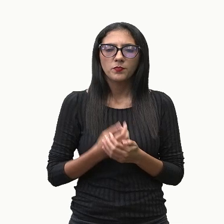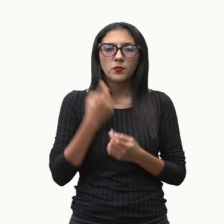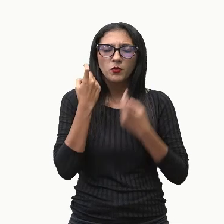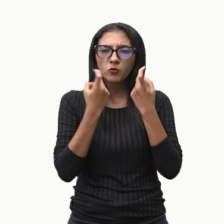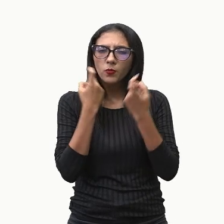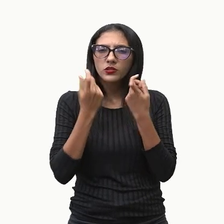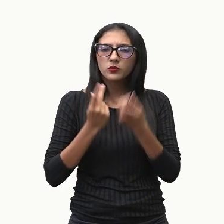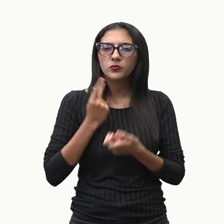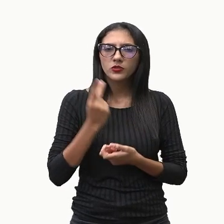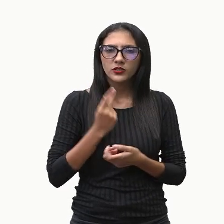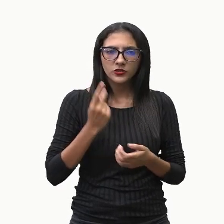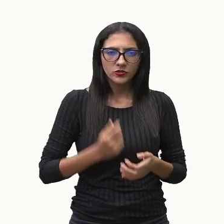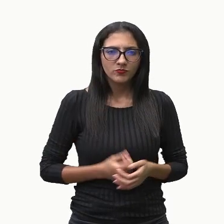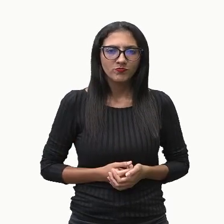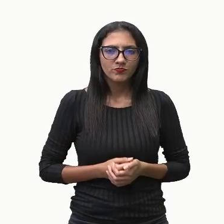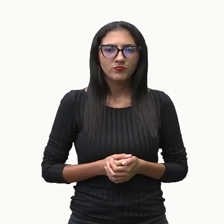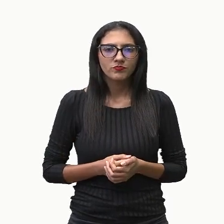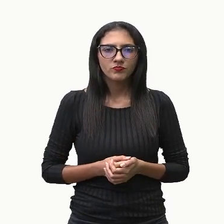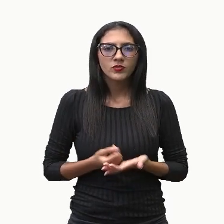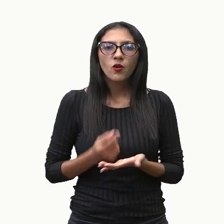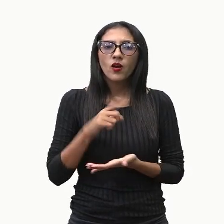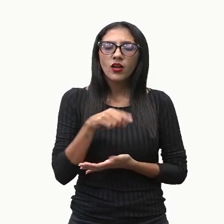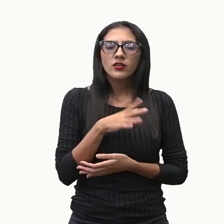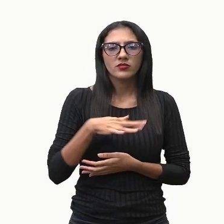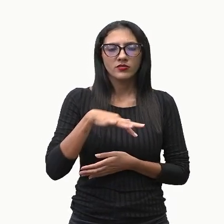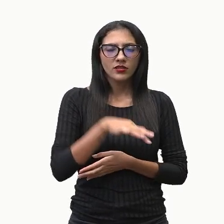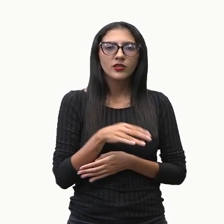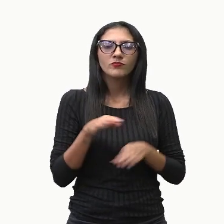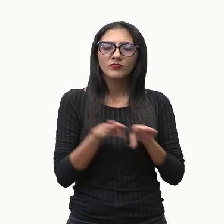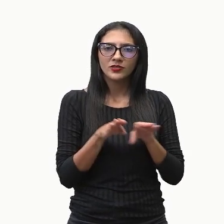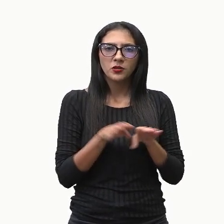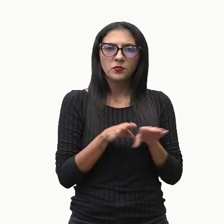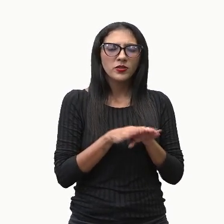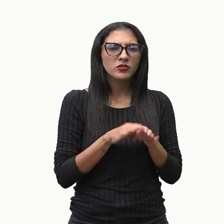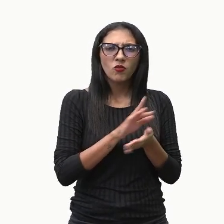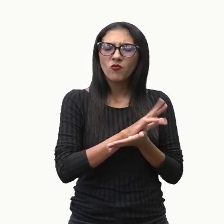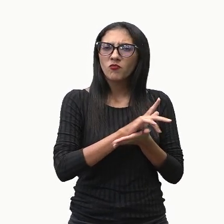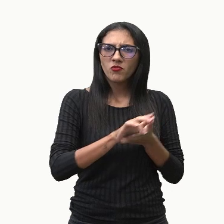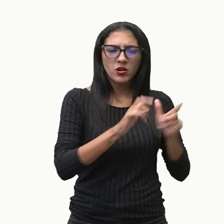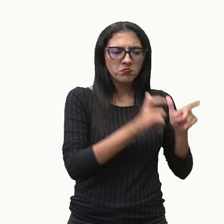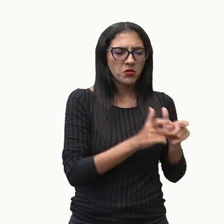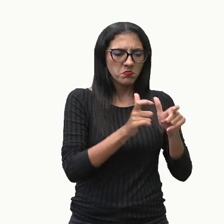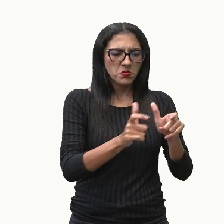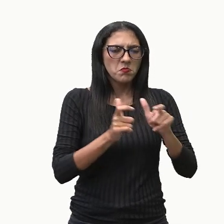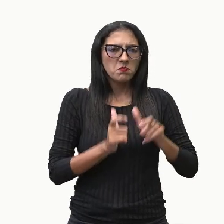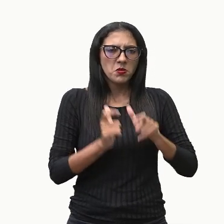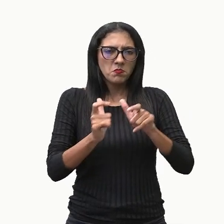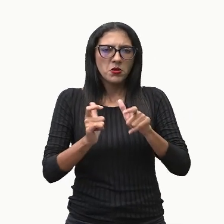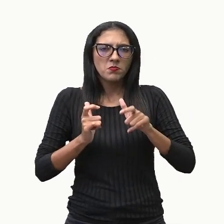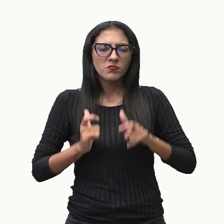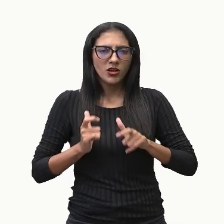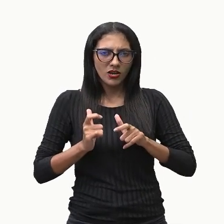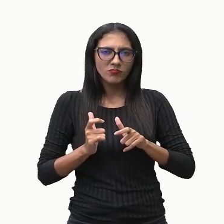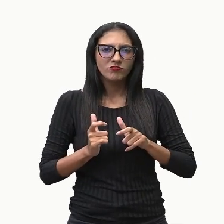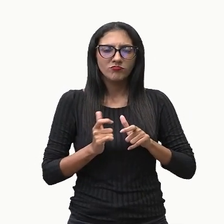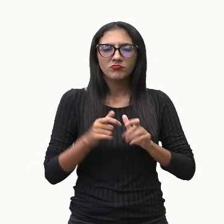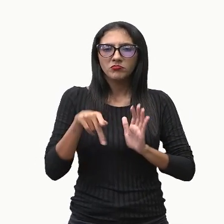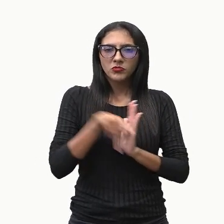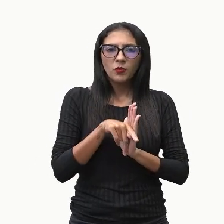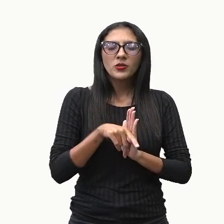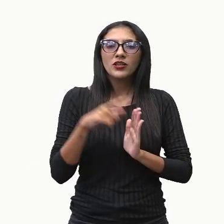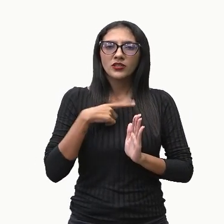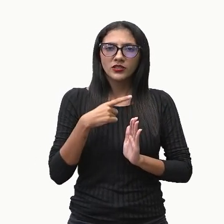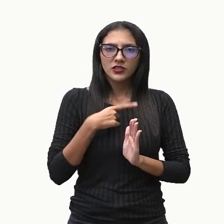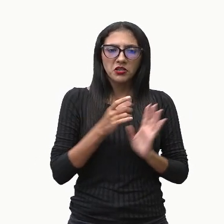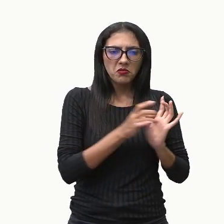o Dadaab, como a gente vai ver, é um complexo de campos de refugiados, não é um só, são vários campos de refugiados, que